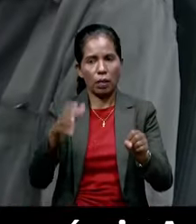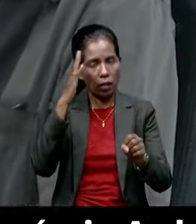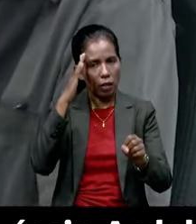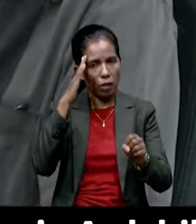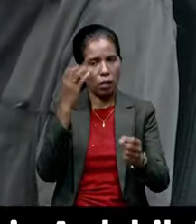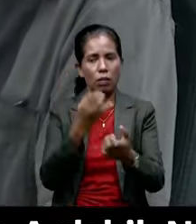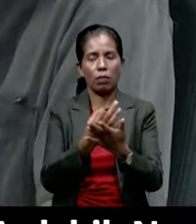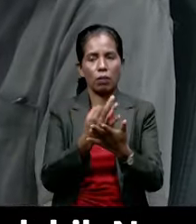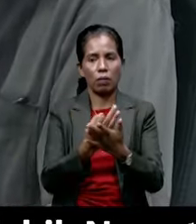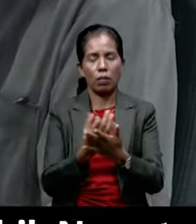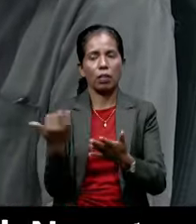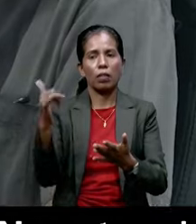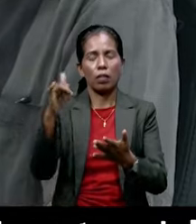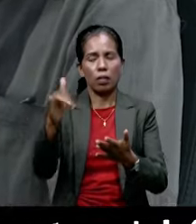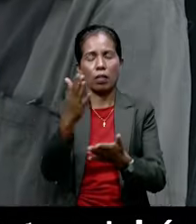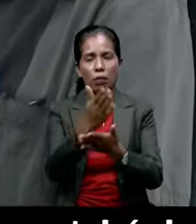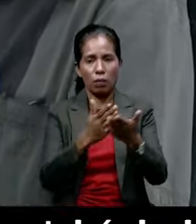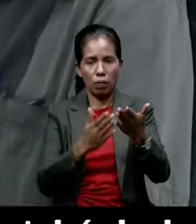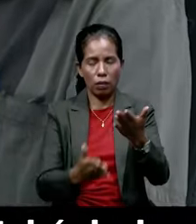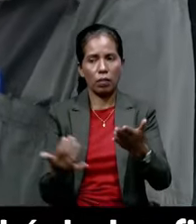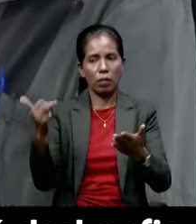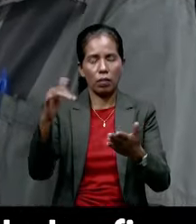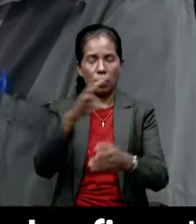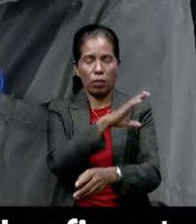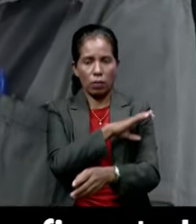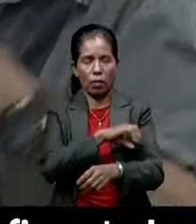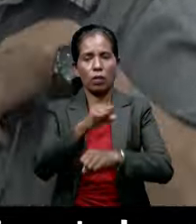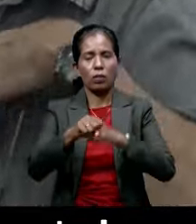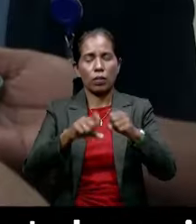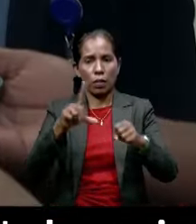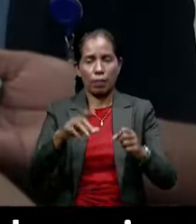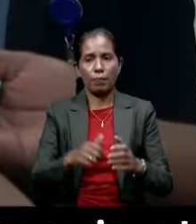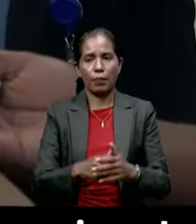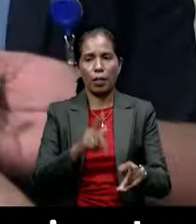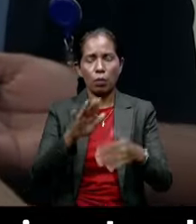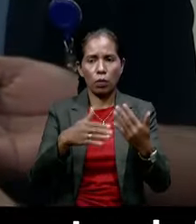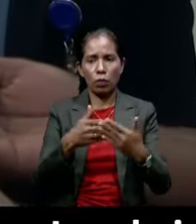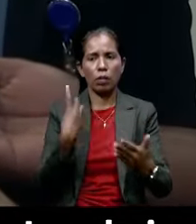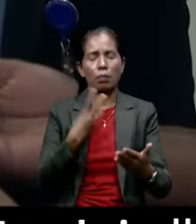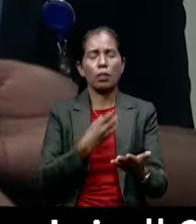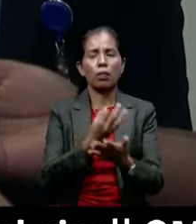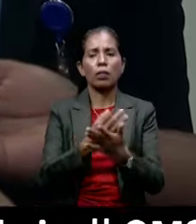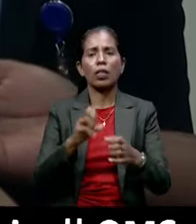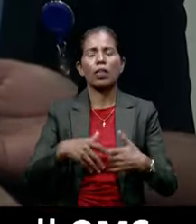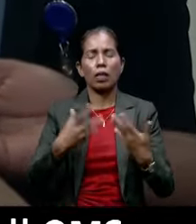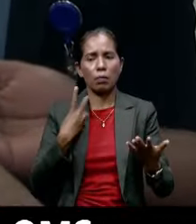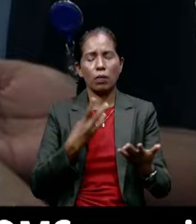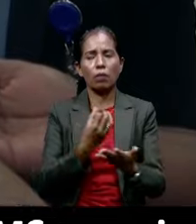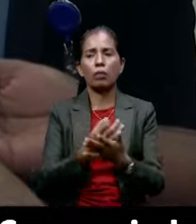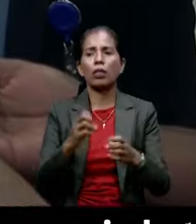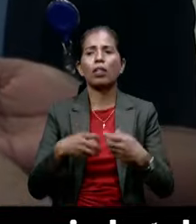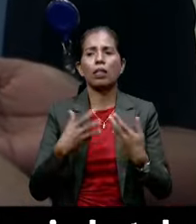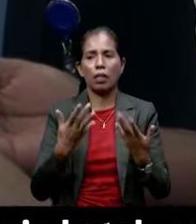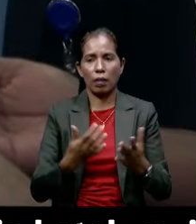montante osan ne be mag durante ne kua ona iha segurança social. Agora é maoto uso da minha osan hira, minha osan hira, minha osan